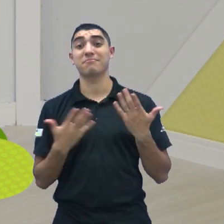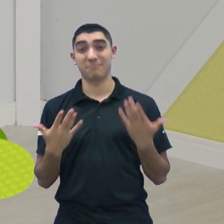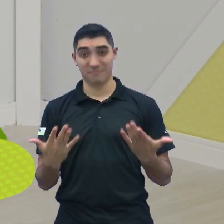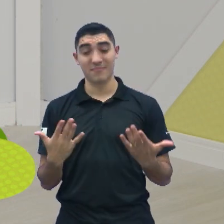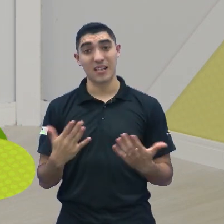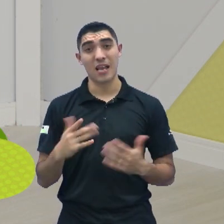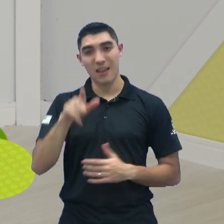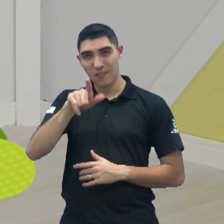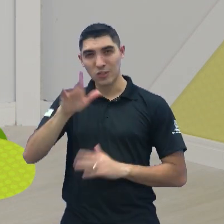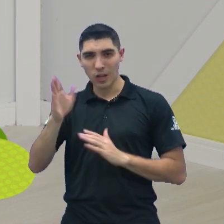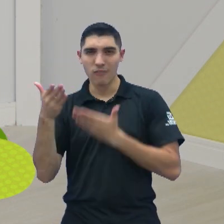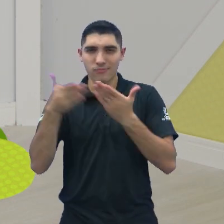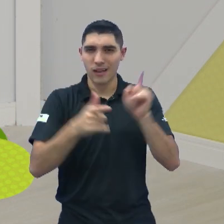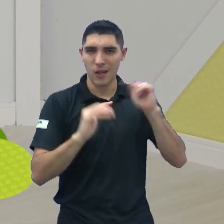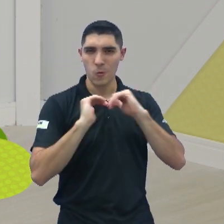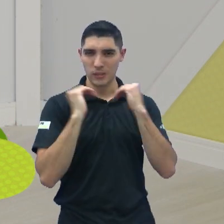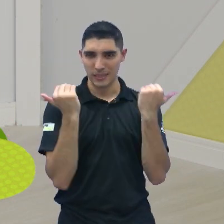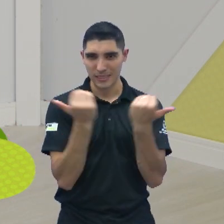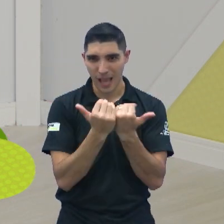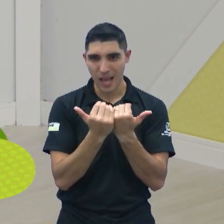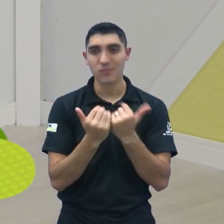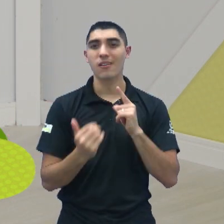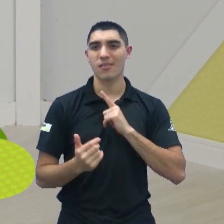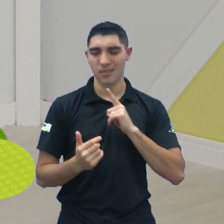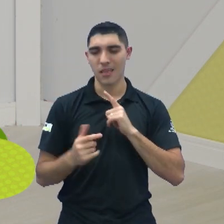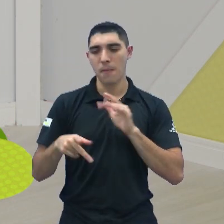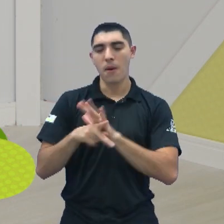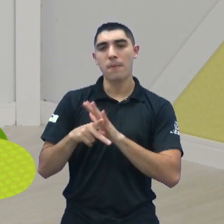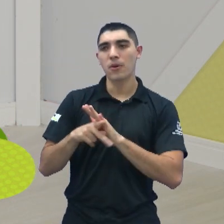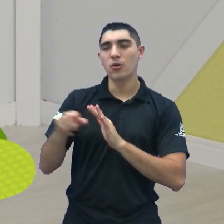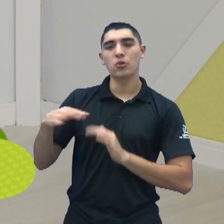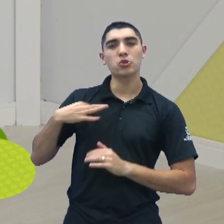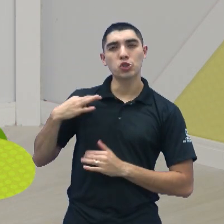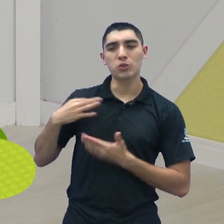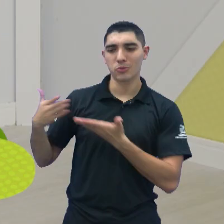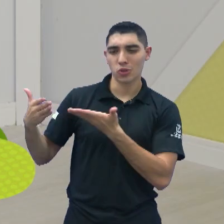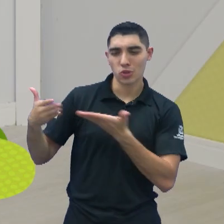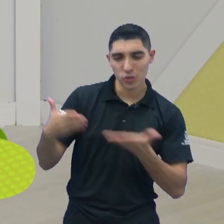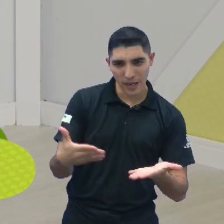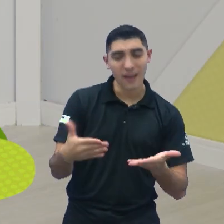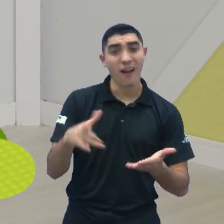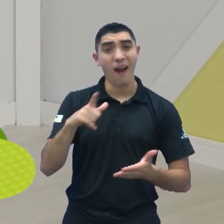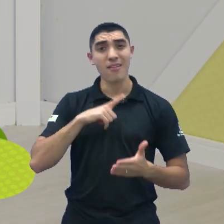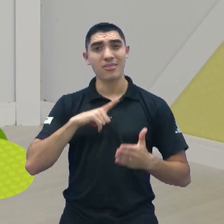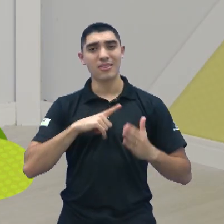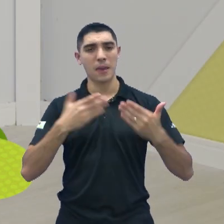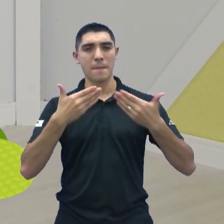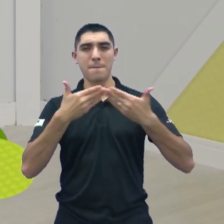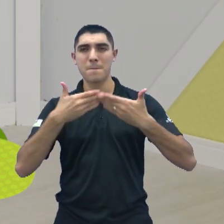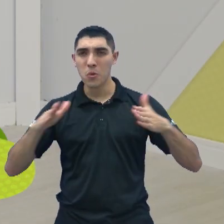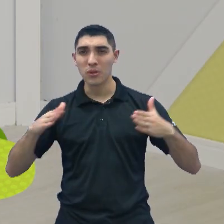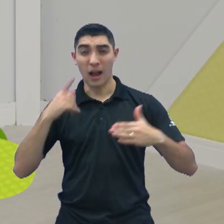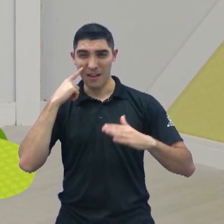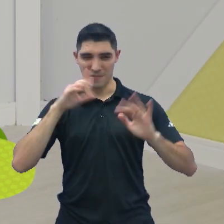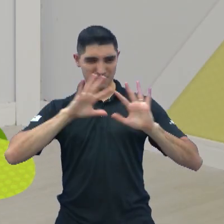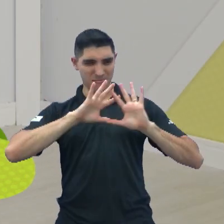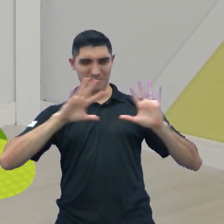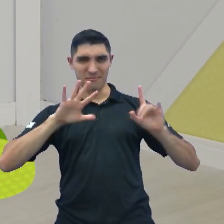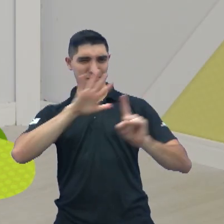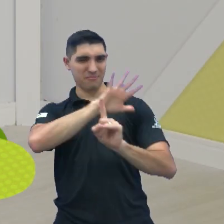Palma Travassos, né, tem a saída dos vestiários, onde os clubes chegam, né, e entram, tem um portãozão ali do lado, e é esse ambiente mesmo, parece